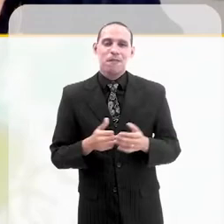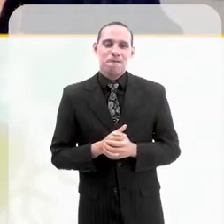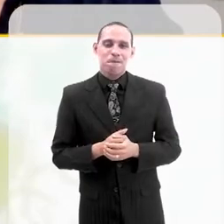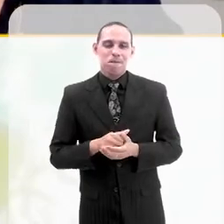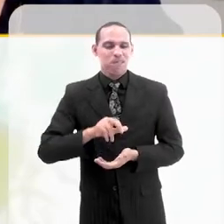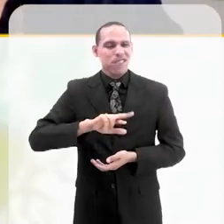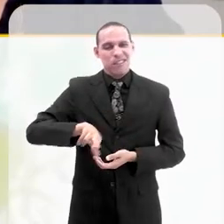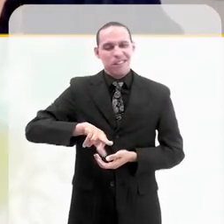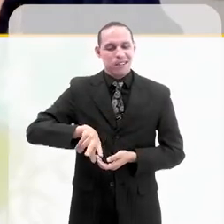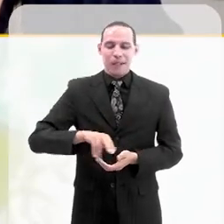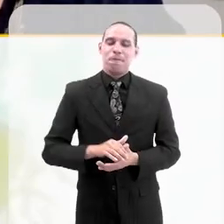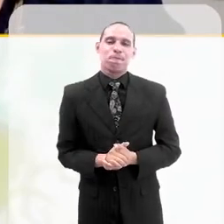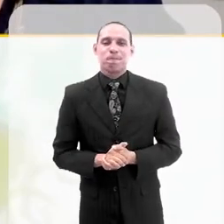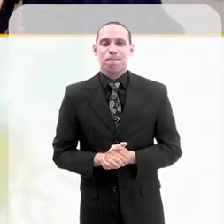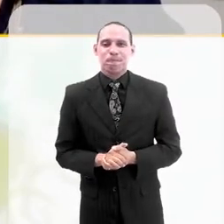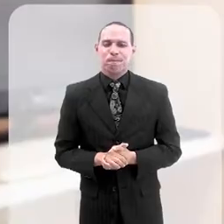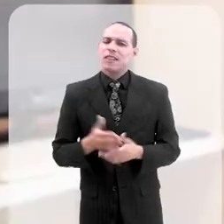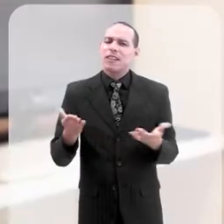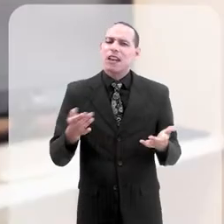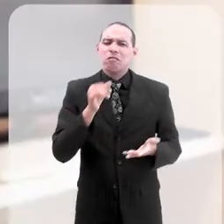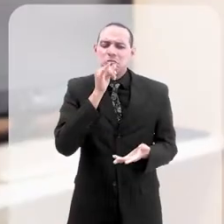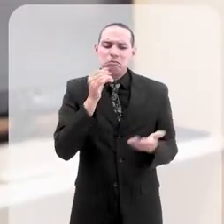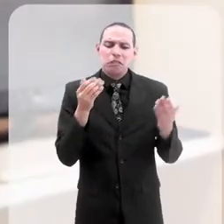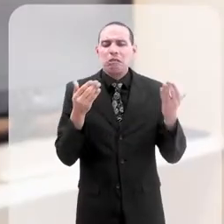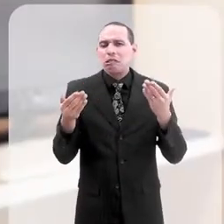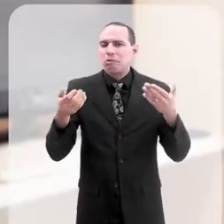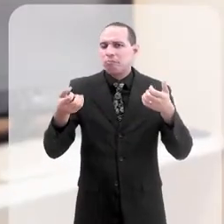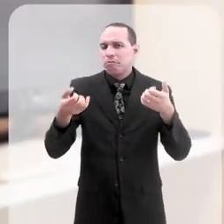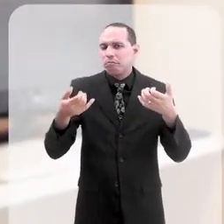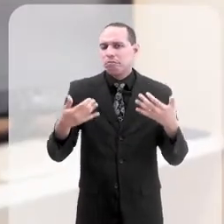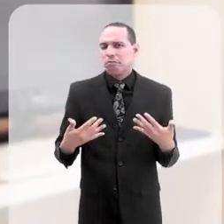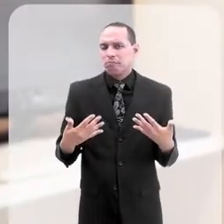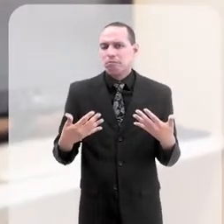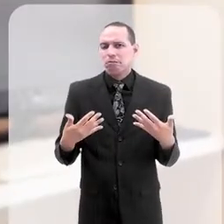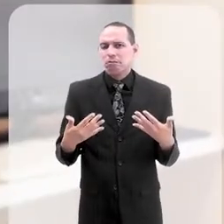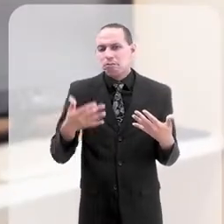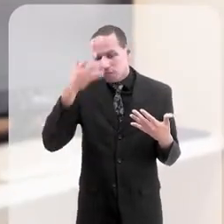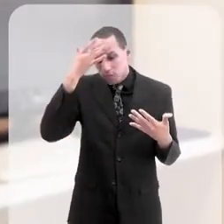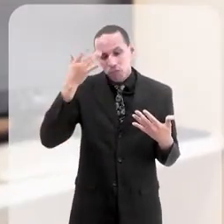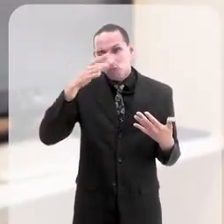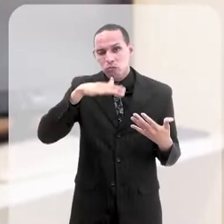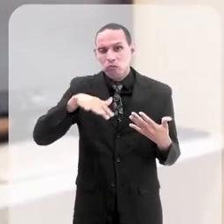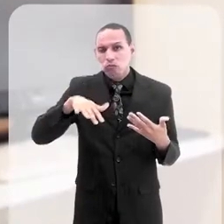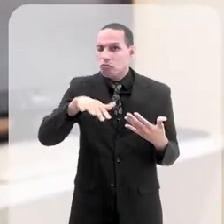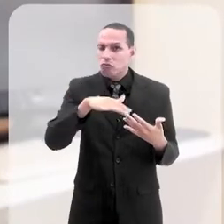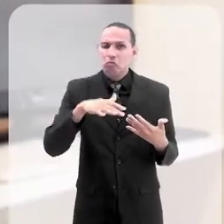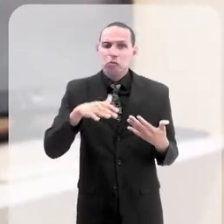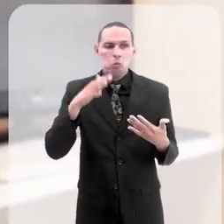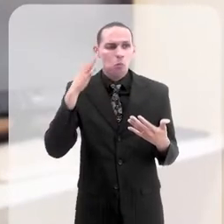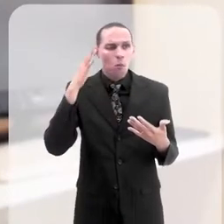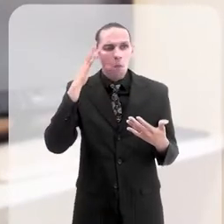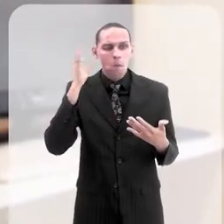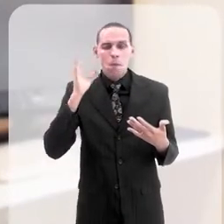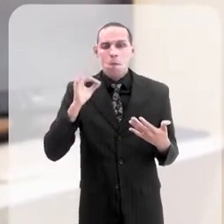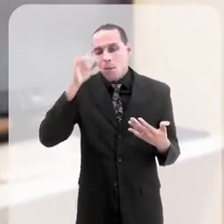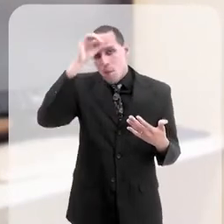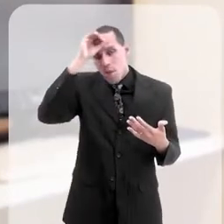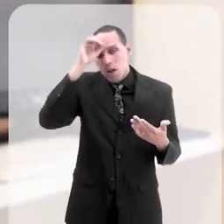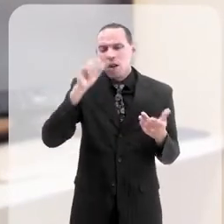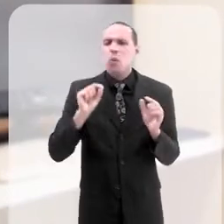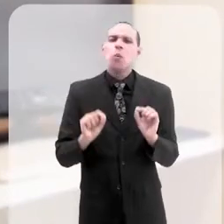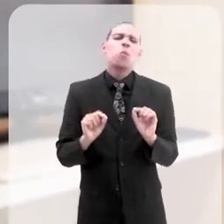Libras, nada disso. Sim. E me dá É. alguns exemplos para a galera que nunca ouviu falar,